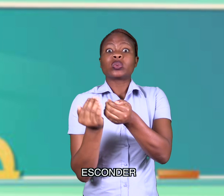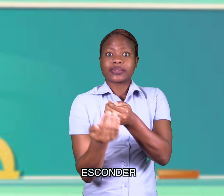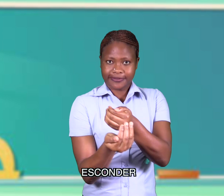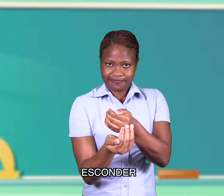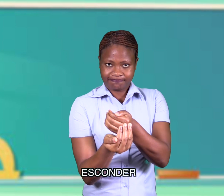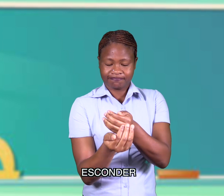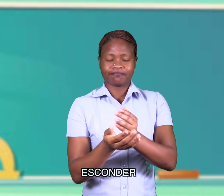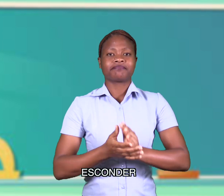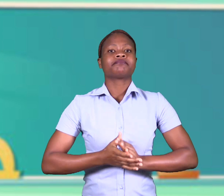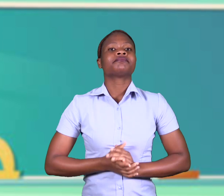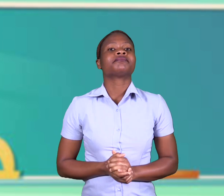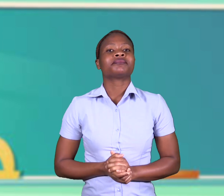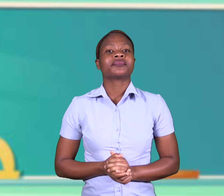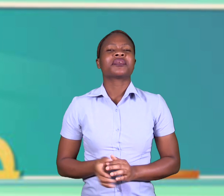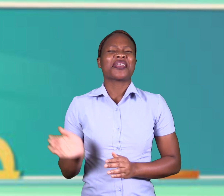esconder.